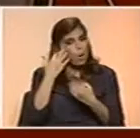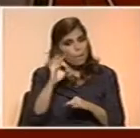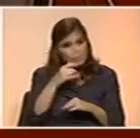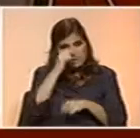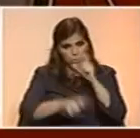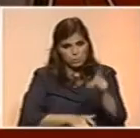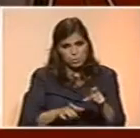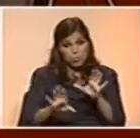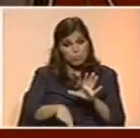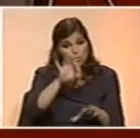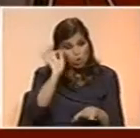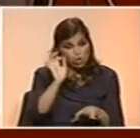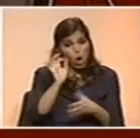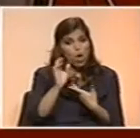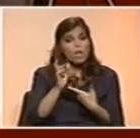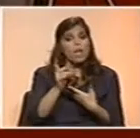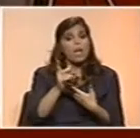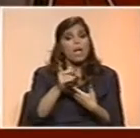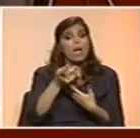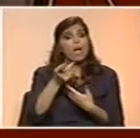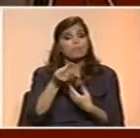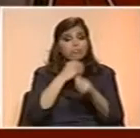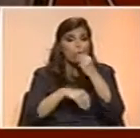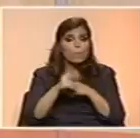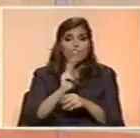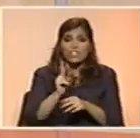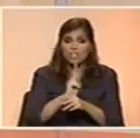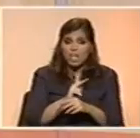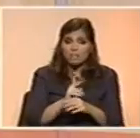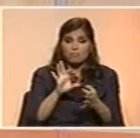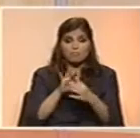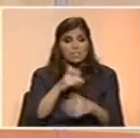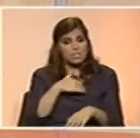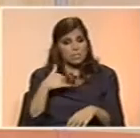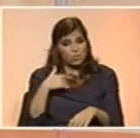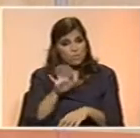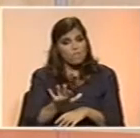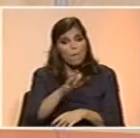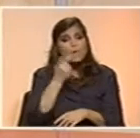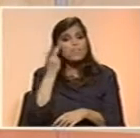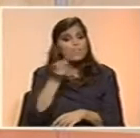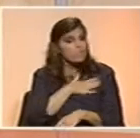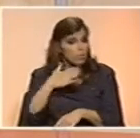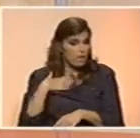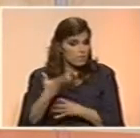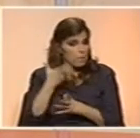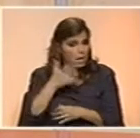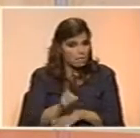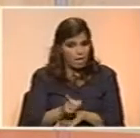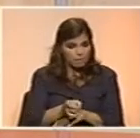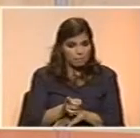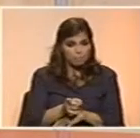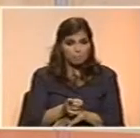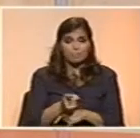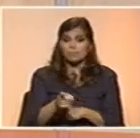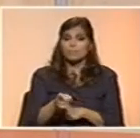tomam a opção vegetariana é muito uma questão também de saúde e normalmente está associada a estilos de vida mais saudáveis. Saudáveis, sem dúvida. Uma das razões que